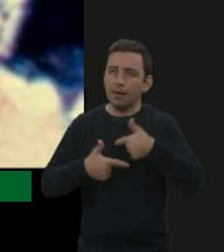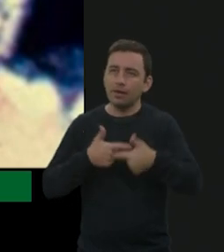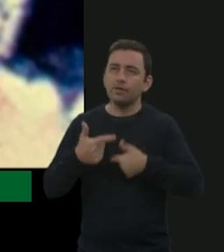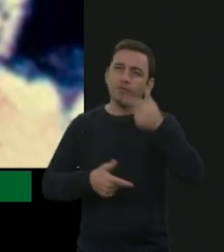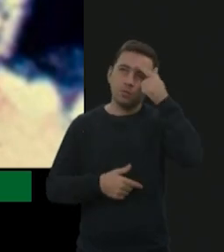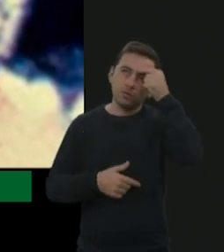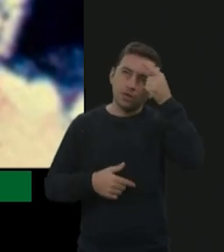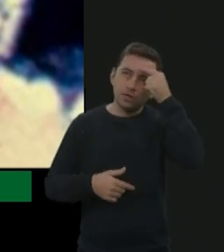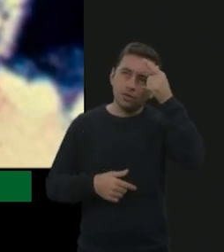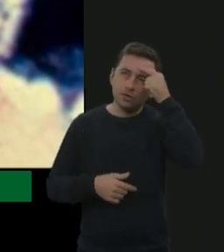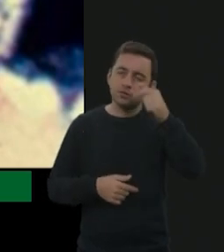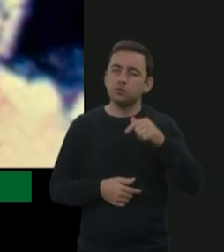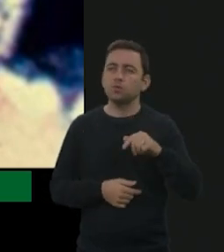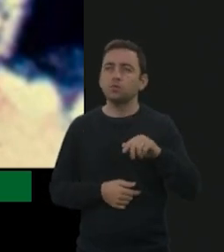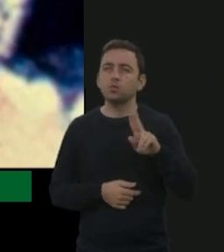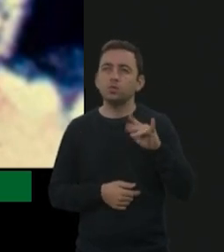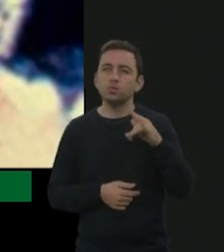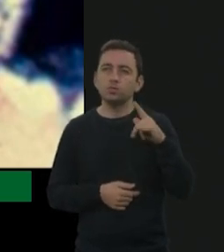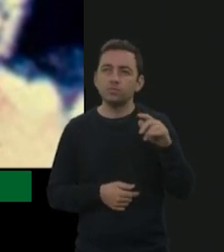universidades, USP, Unifesp, né?